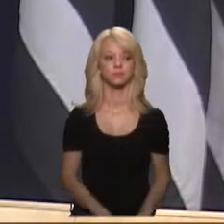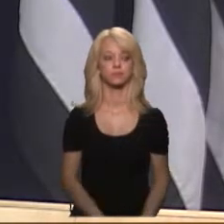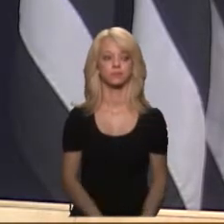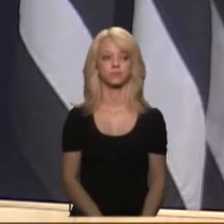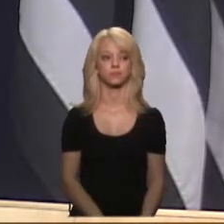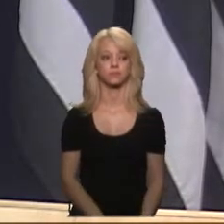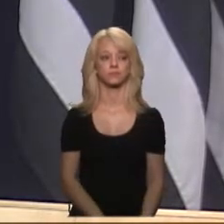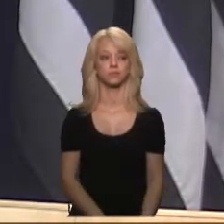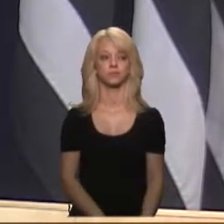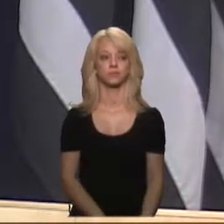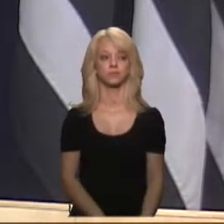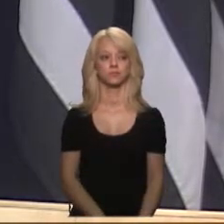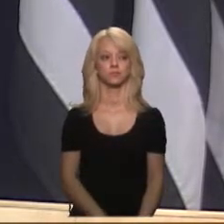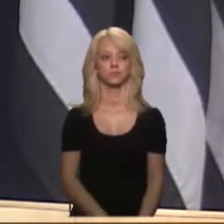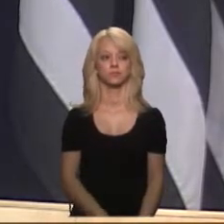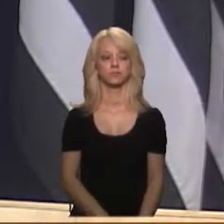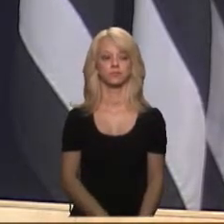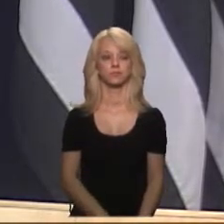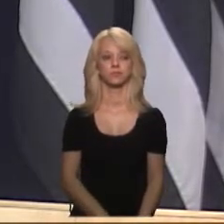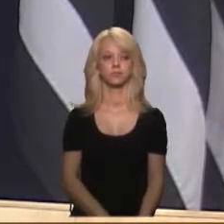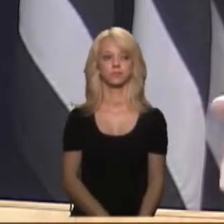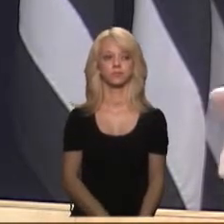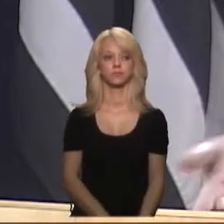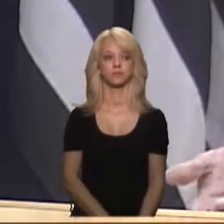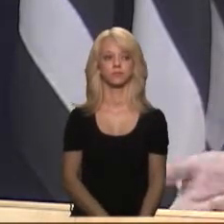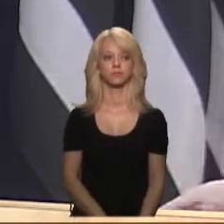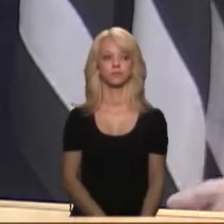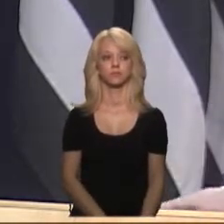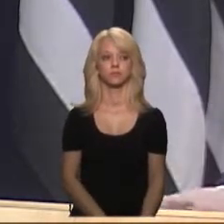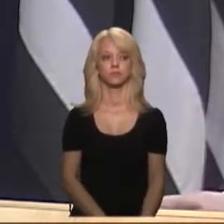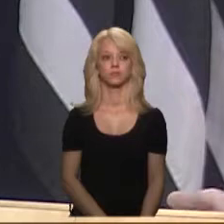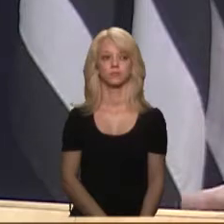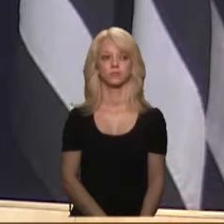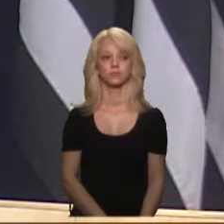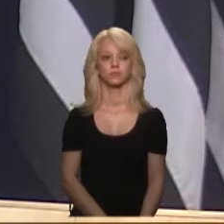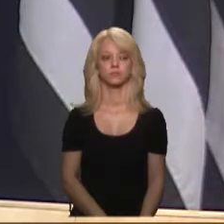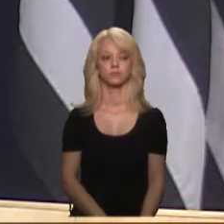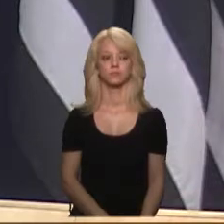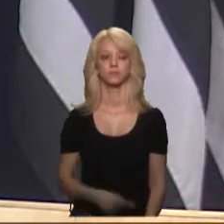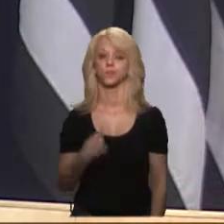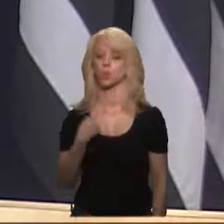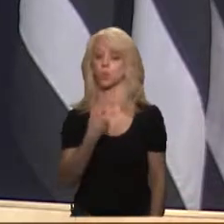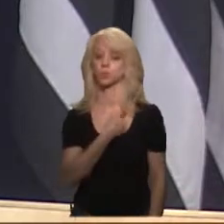previamente discutida, previamente elaborada, para que a gente não seja pego de surpresa